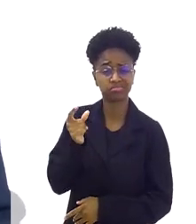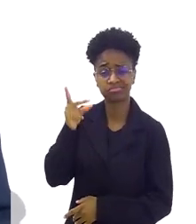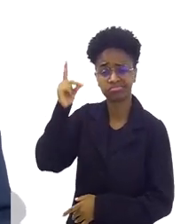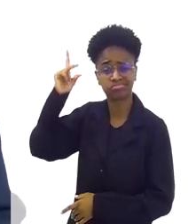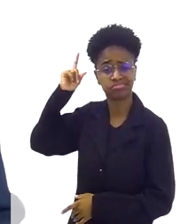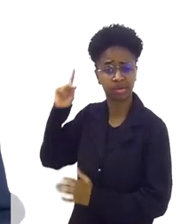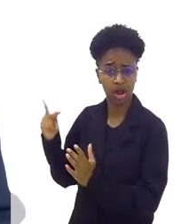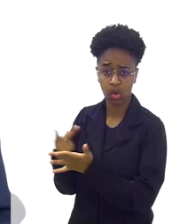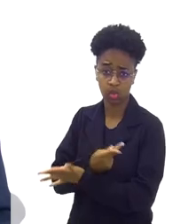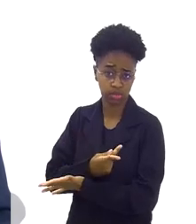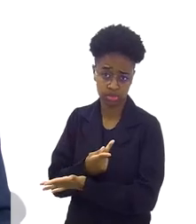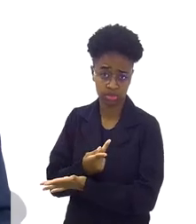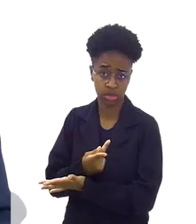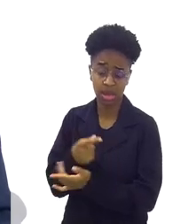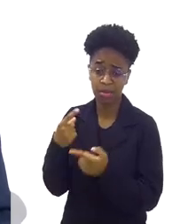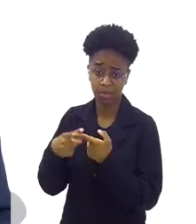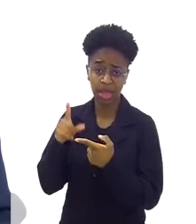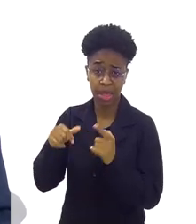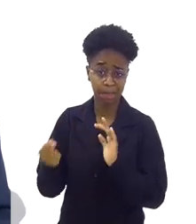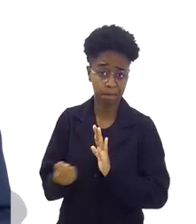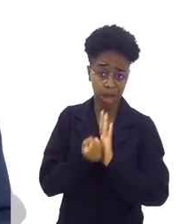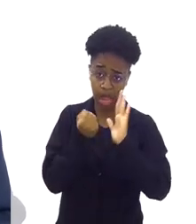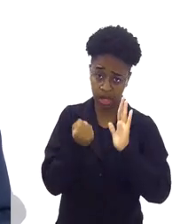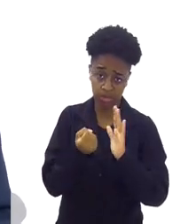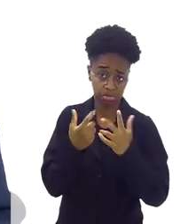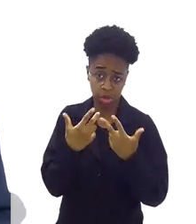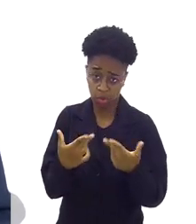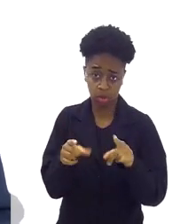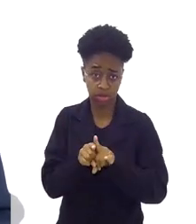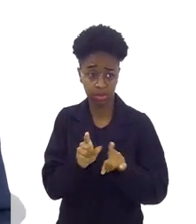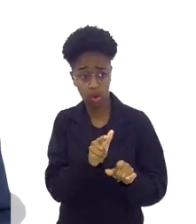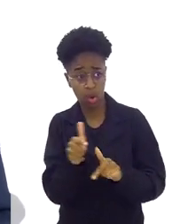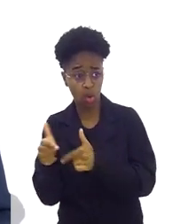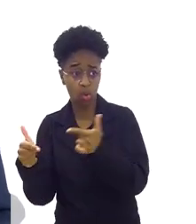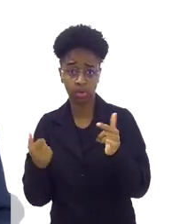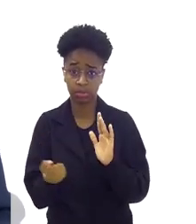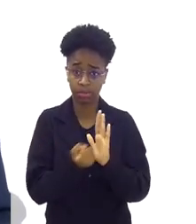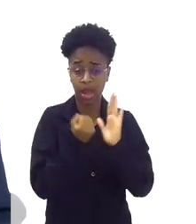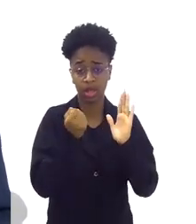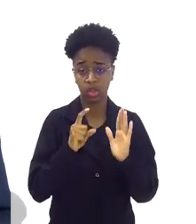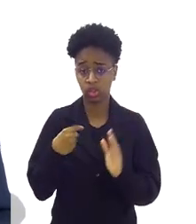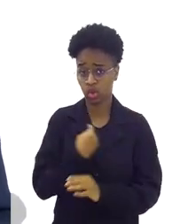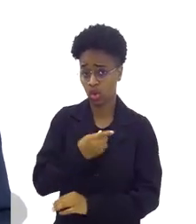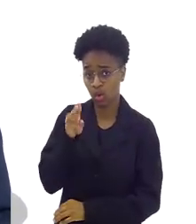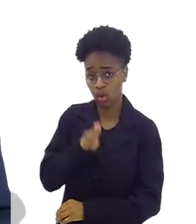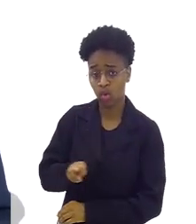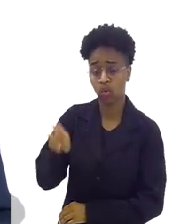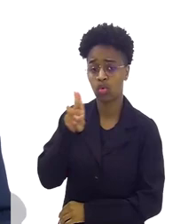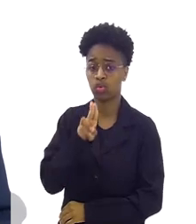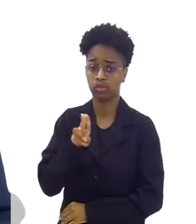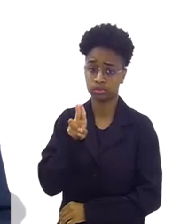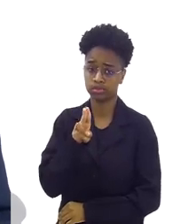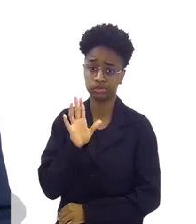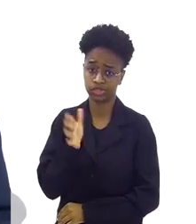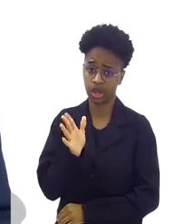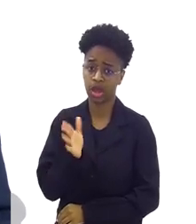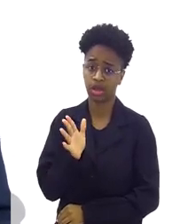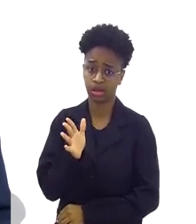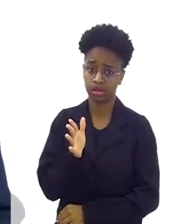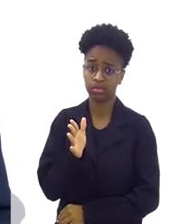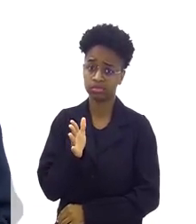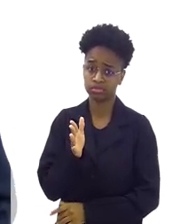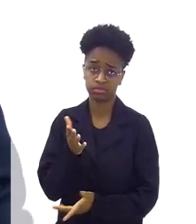tempo. O metaverso, ele é uma marca, assim como muitas outras marcas. A gente usa ele, a gente tem usado ele,